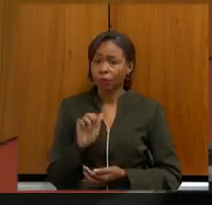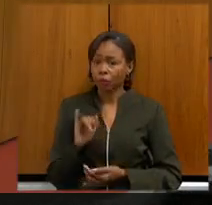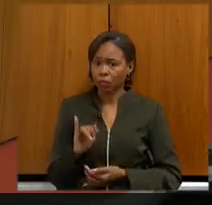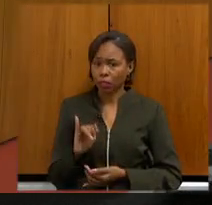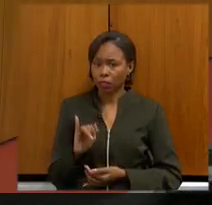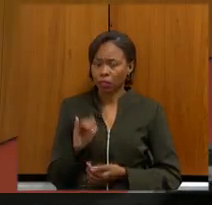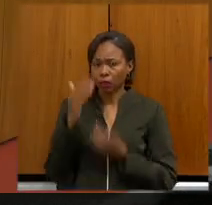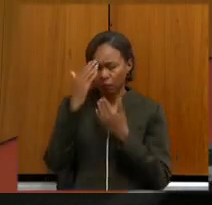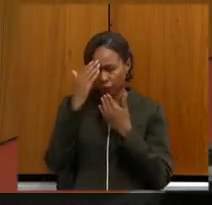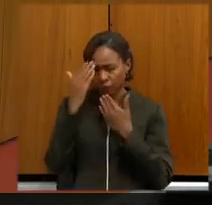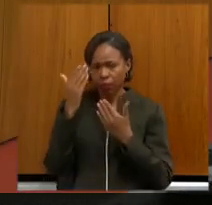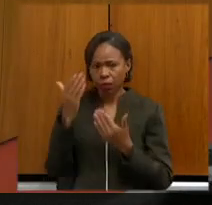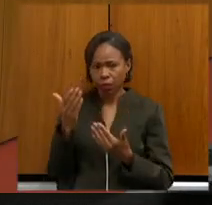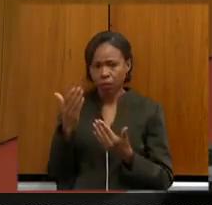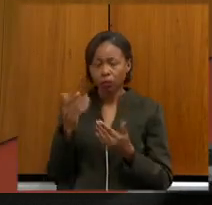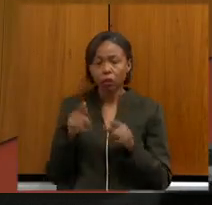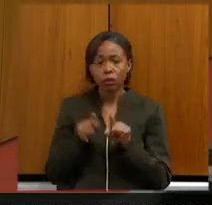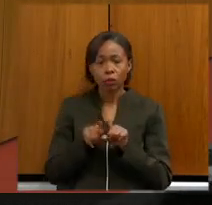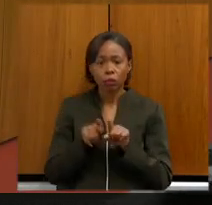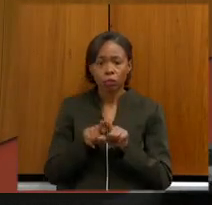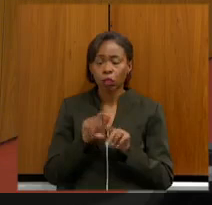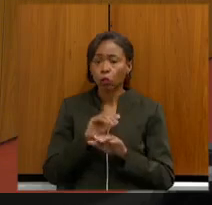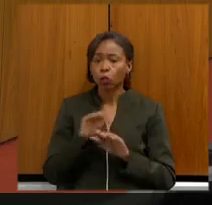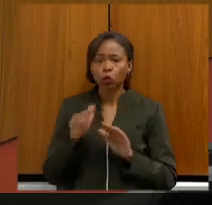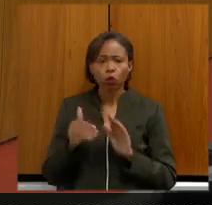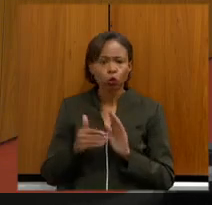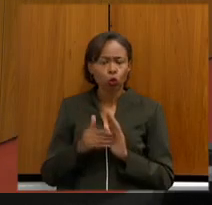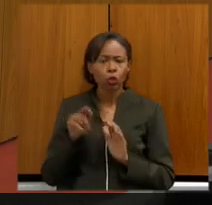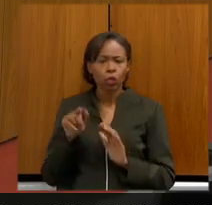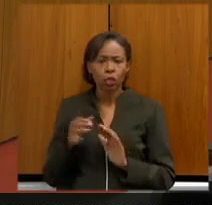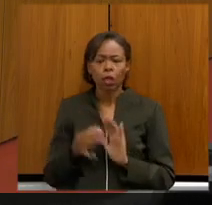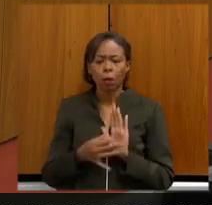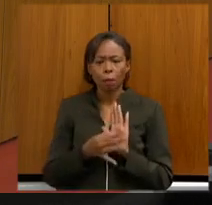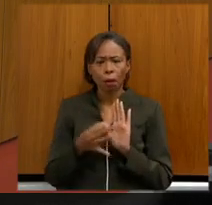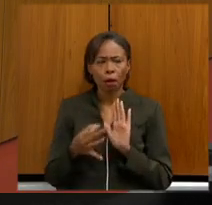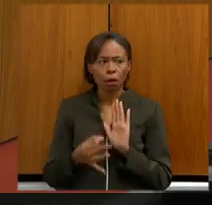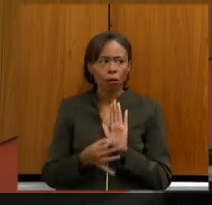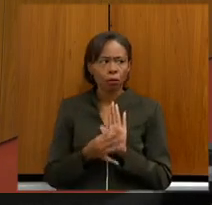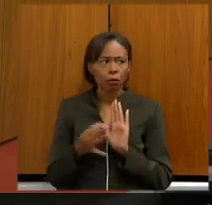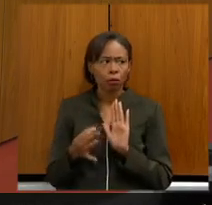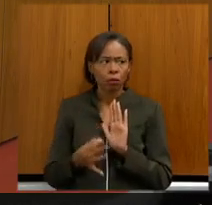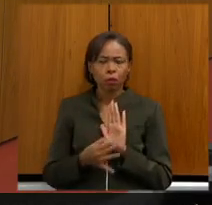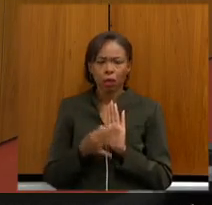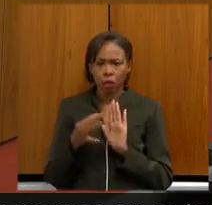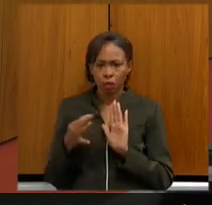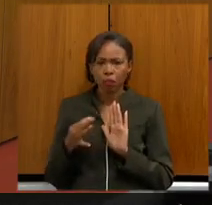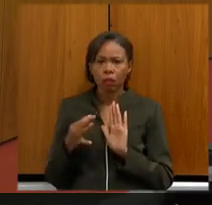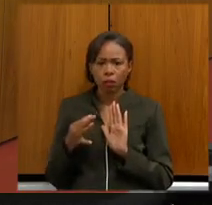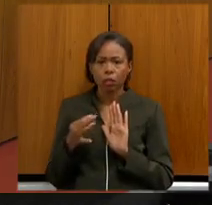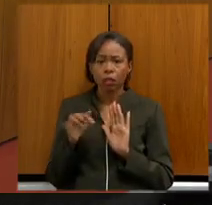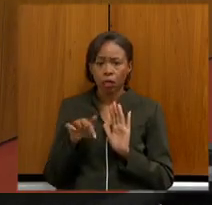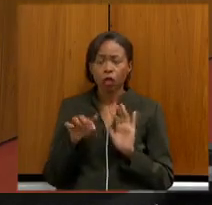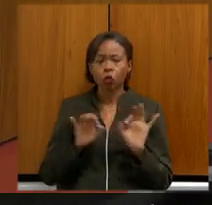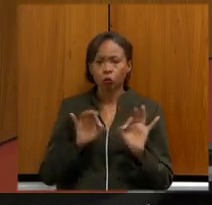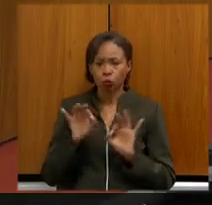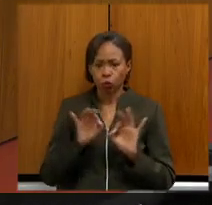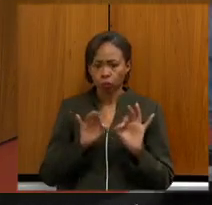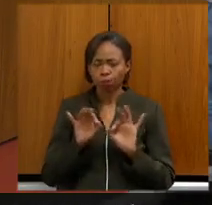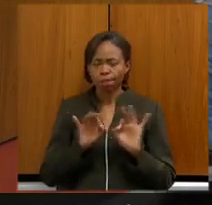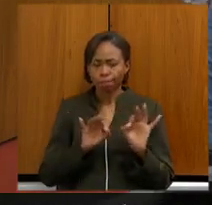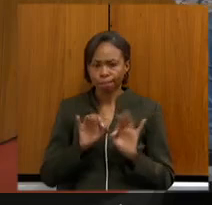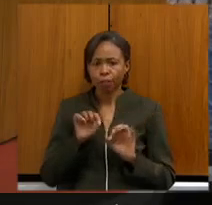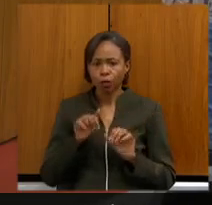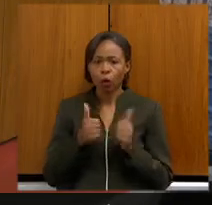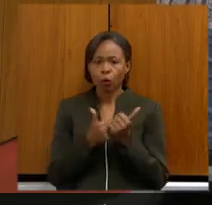gilvander né isso todas todas as sugestões a gente vai elaborar aqui com a